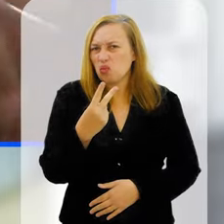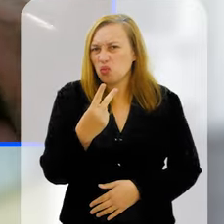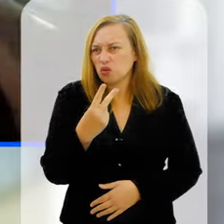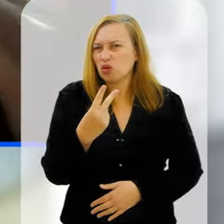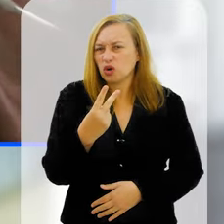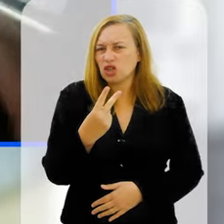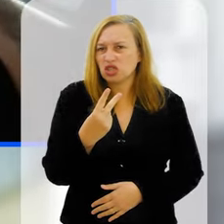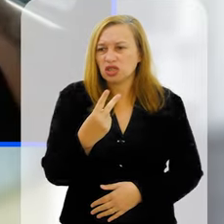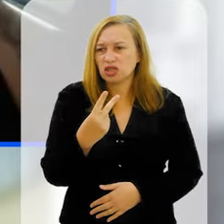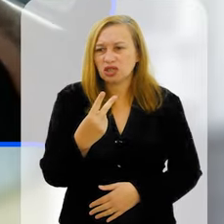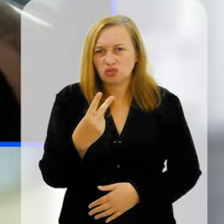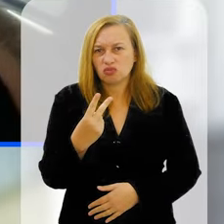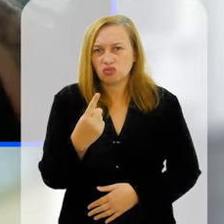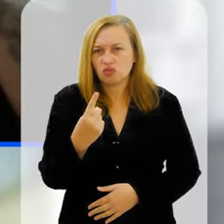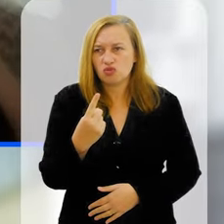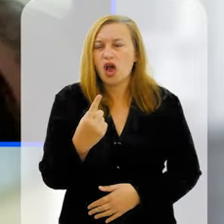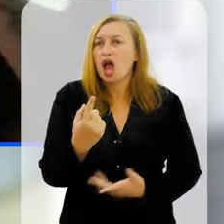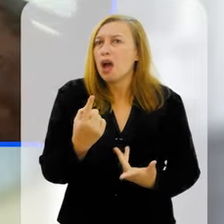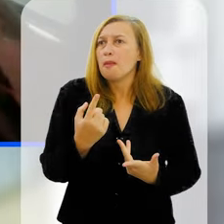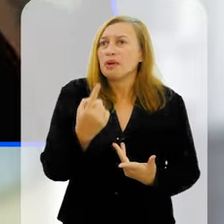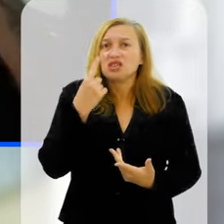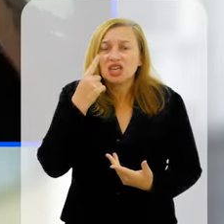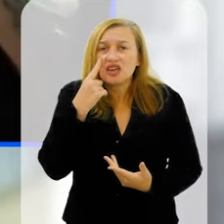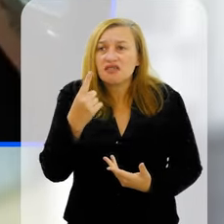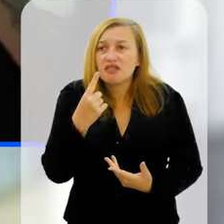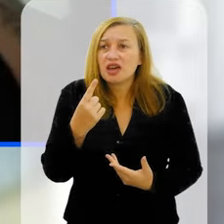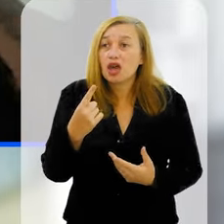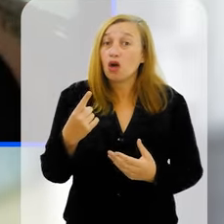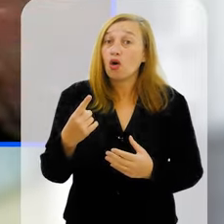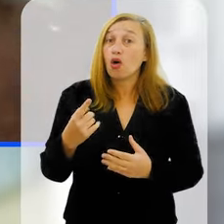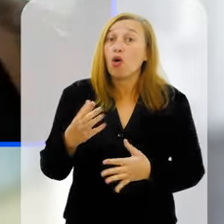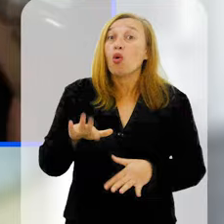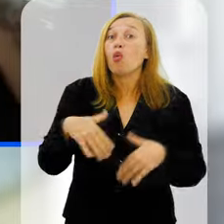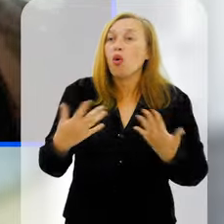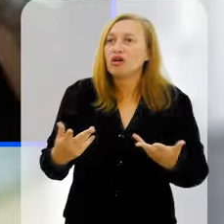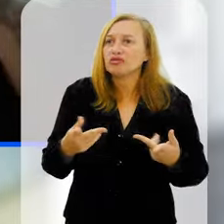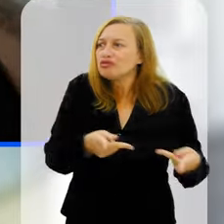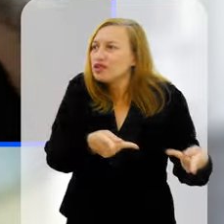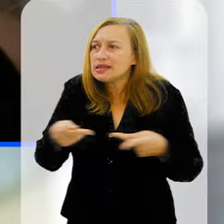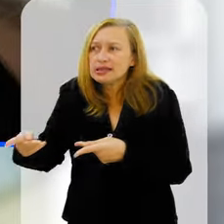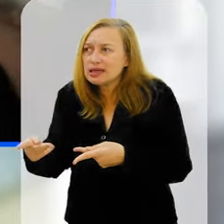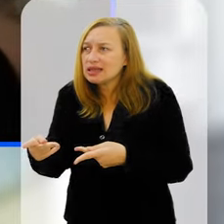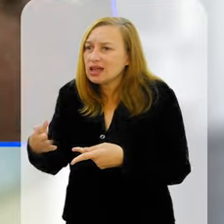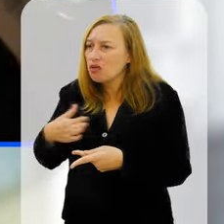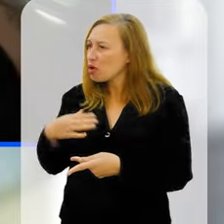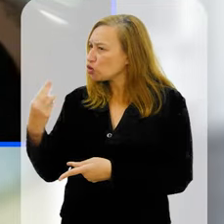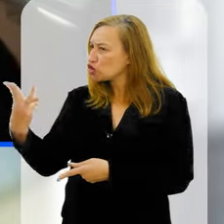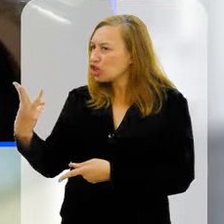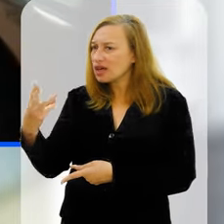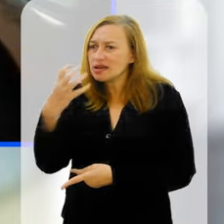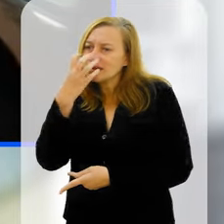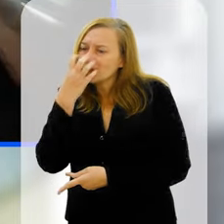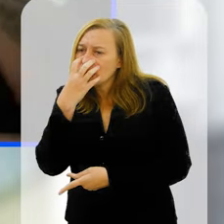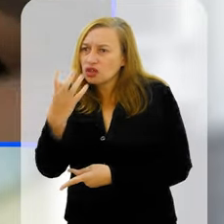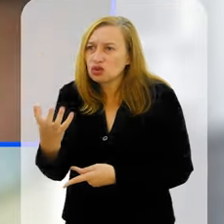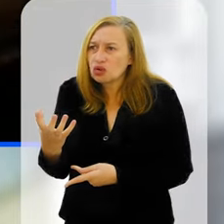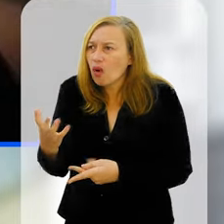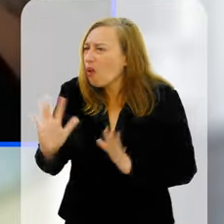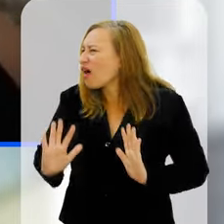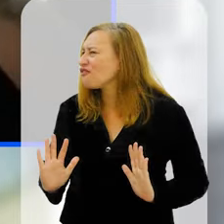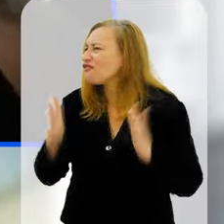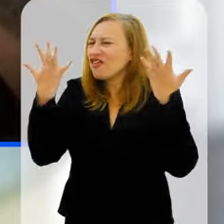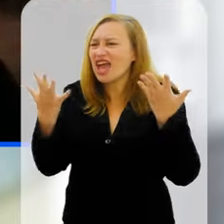mais ou menos um ano, 2 anos. Eles já não se recuperaram. Mas você tem que ver. Quando eles estão com os meus três. Cara, é